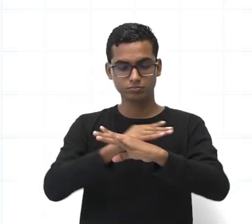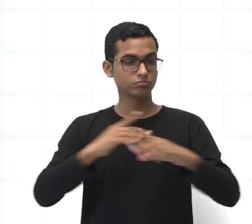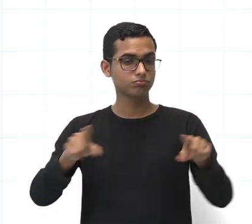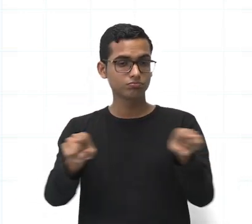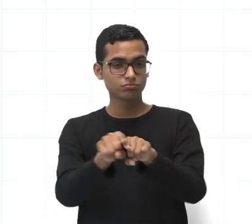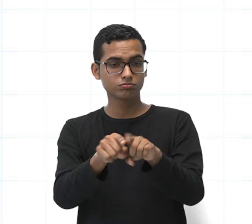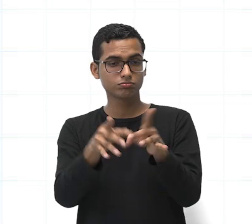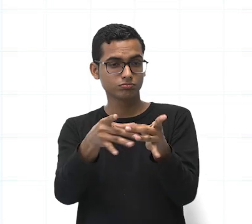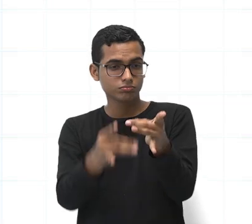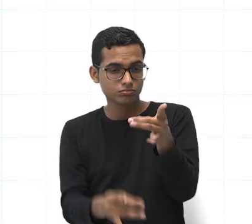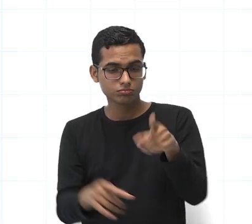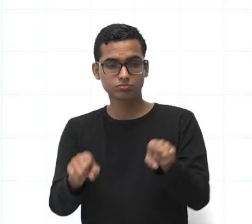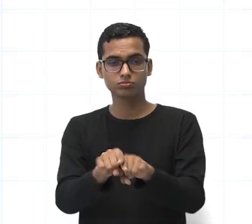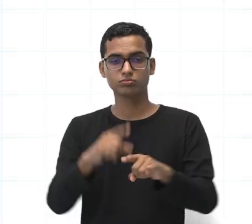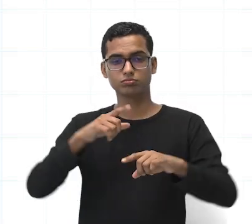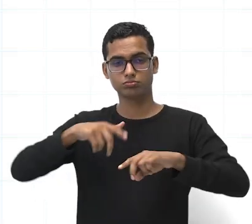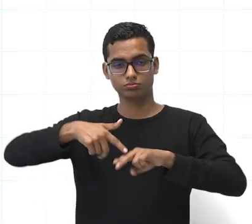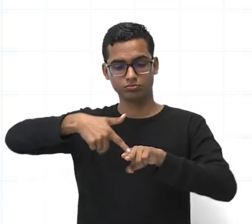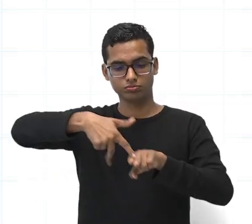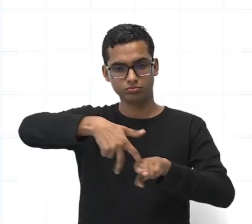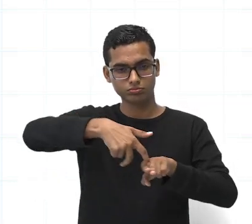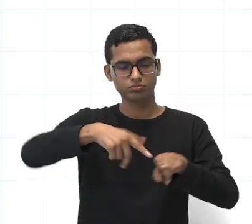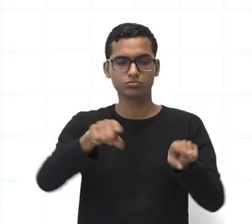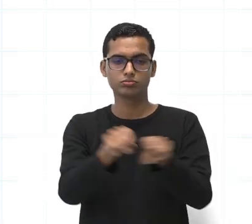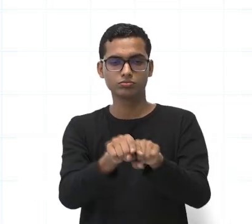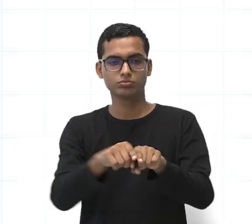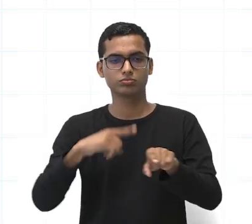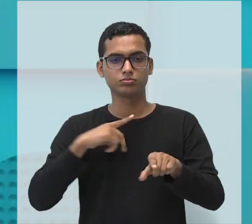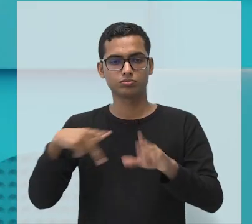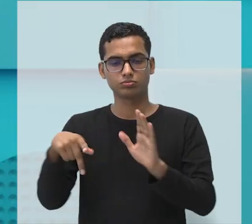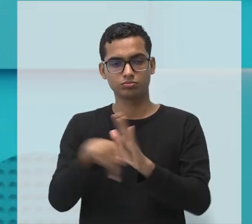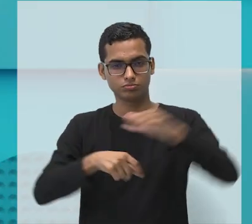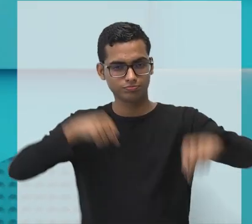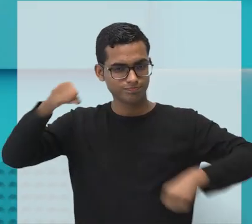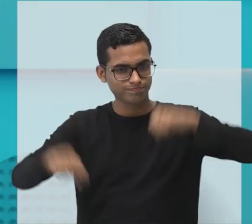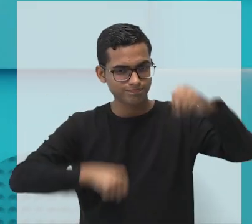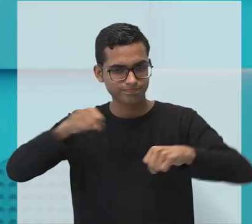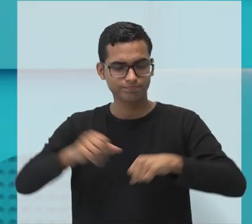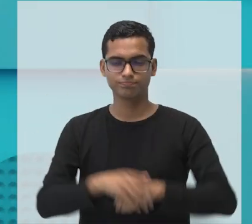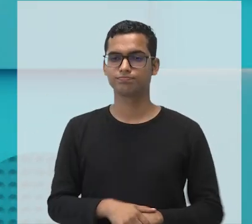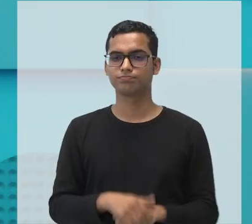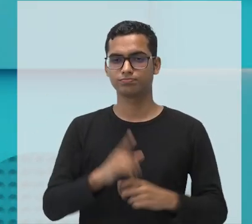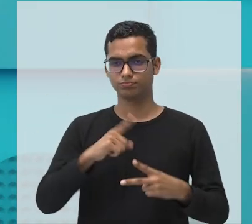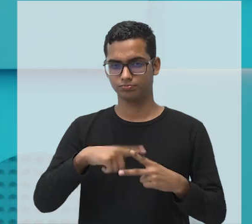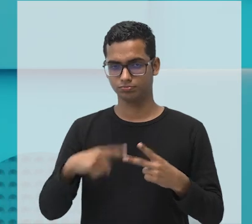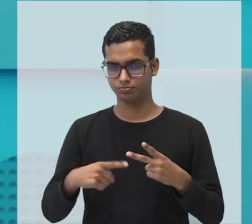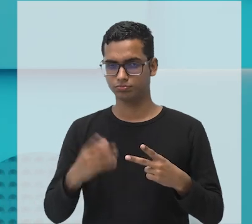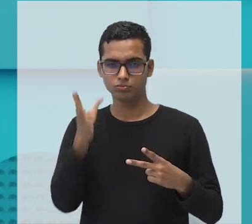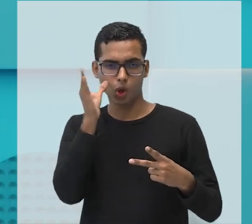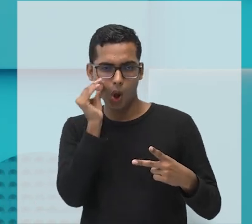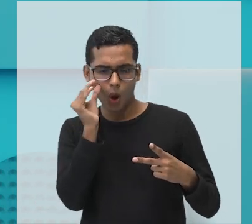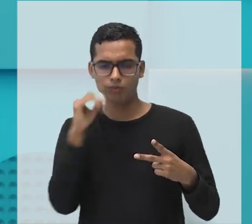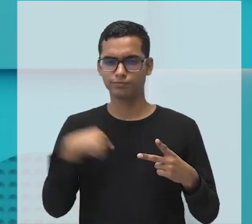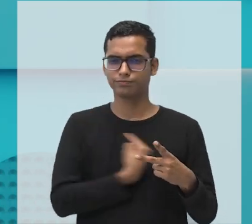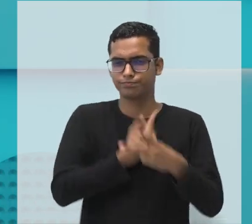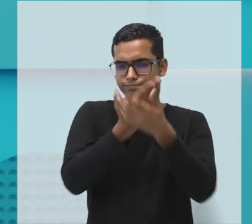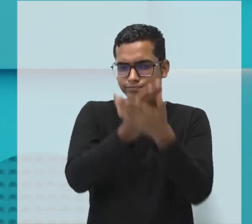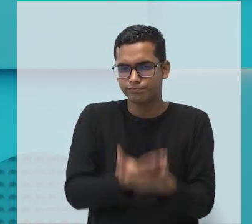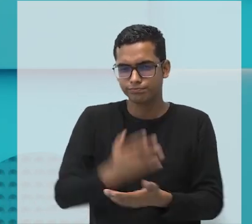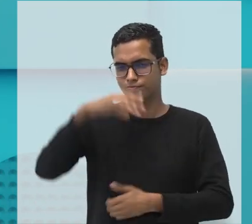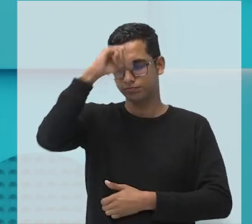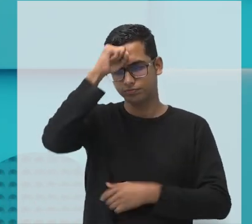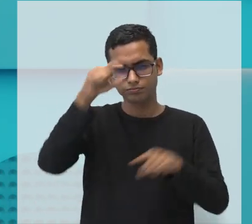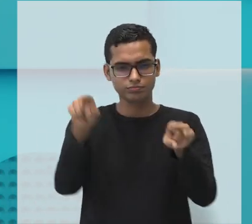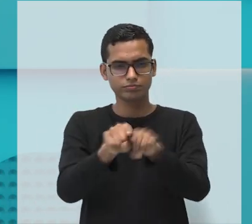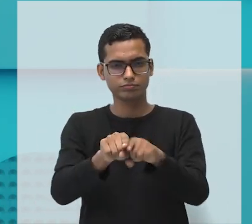o detalhamento, skate e bike. E aí, estão curiosos para saber o que nós iremos